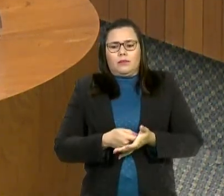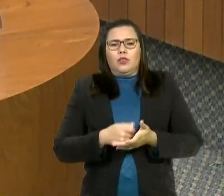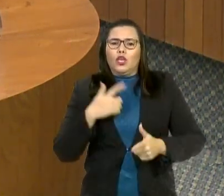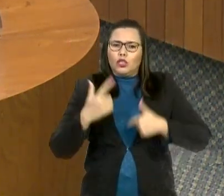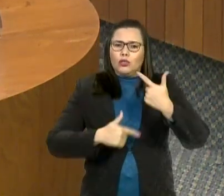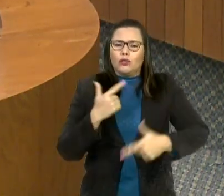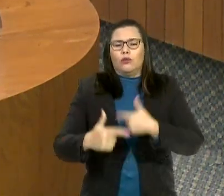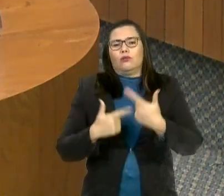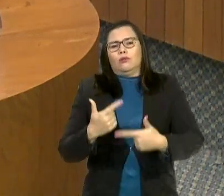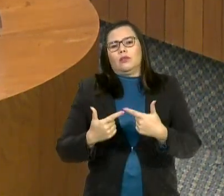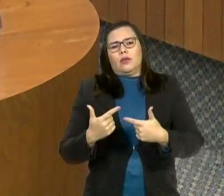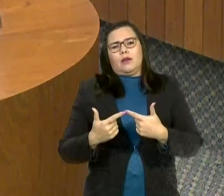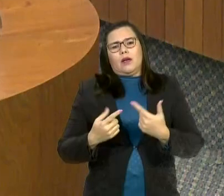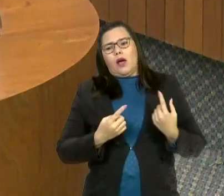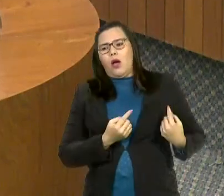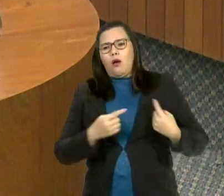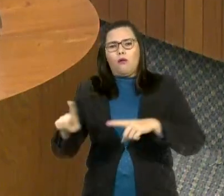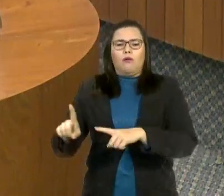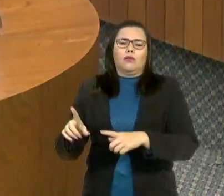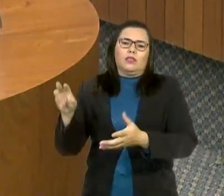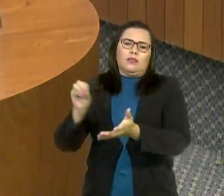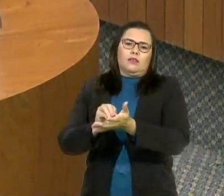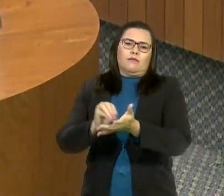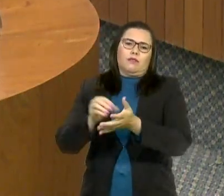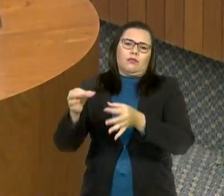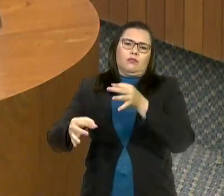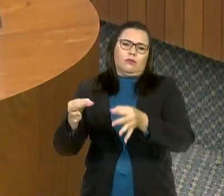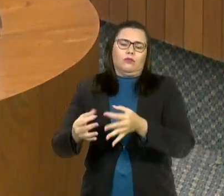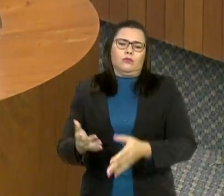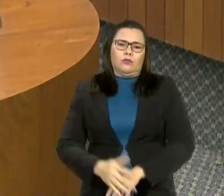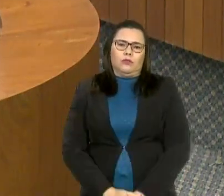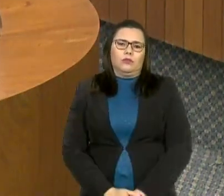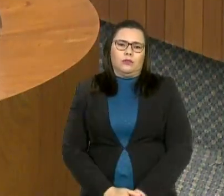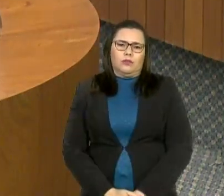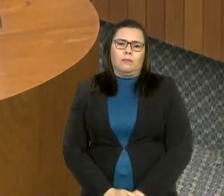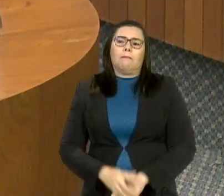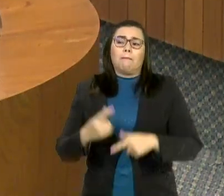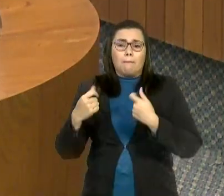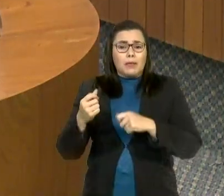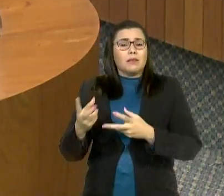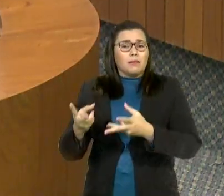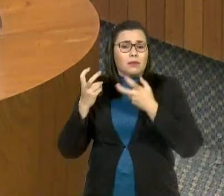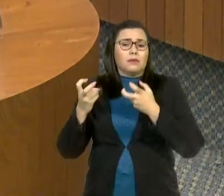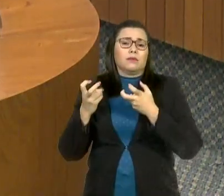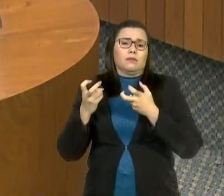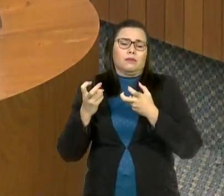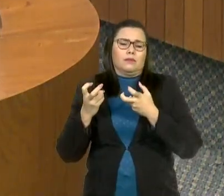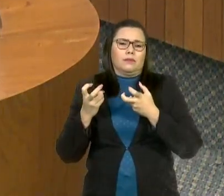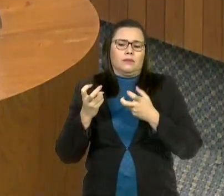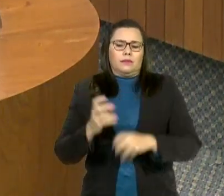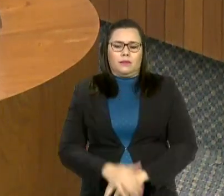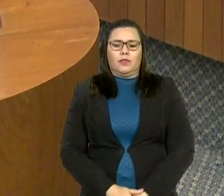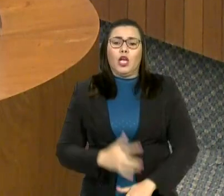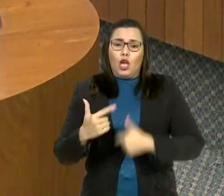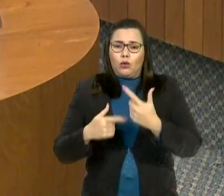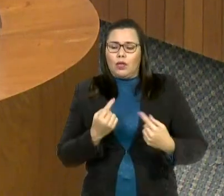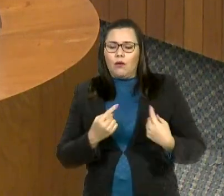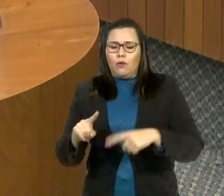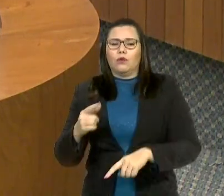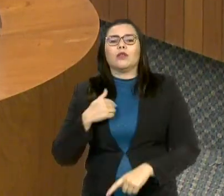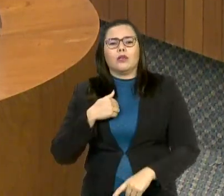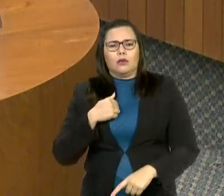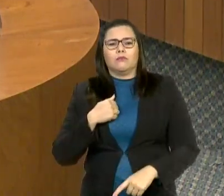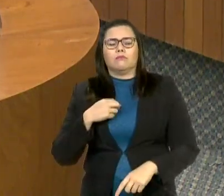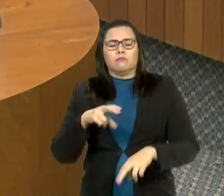deixa passar, realmente não pode passar despercebido. Então, deputado, parabenizo Vossa Excelência pela iniciativa e, de antemão, já me coloco à disposição